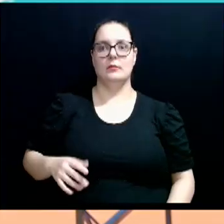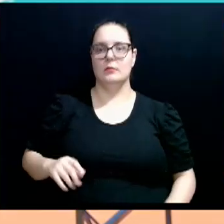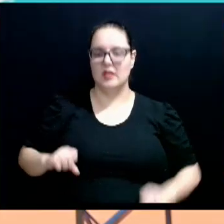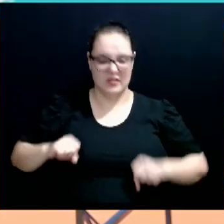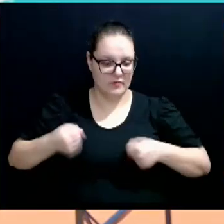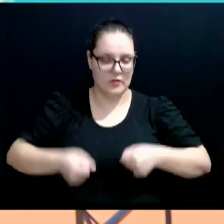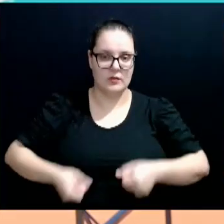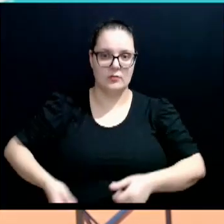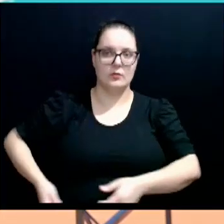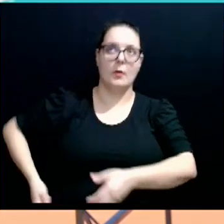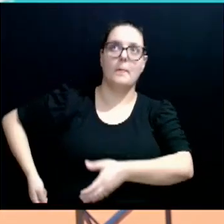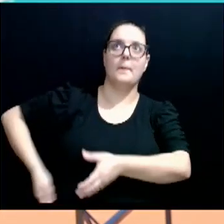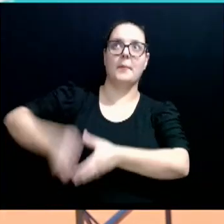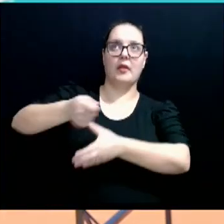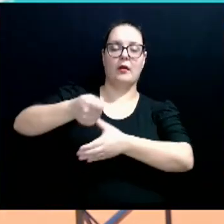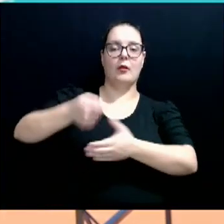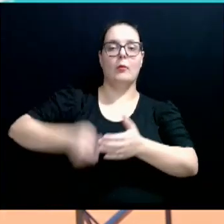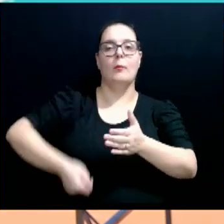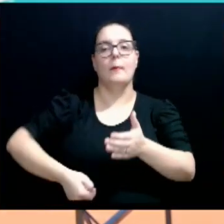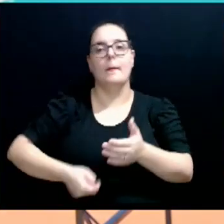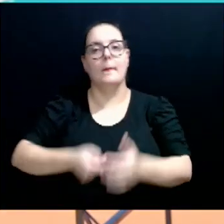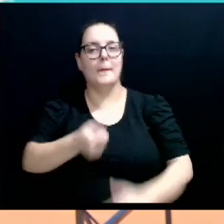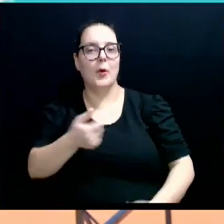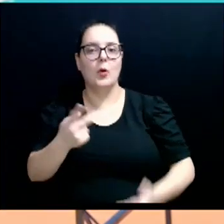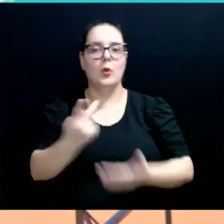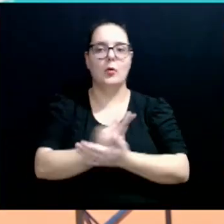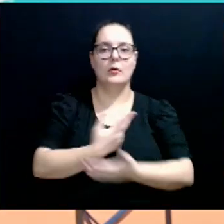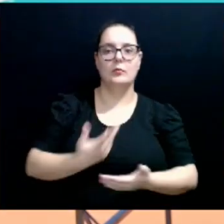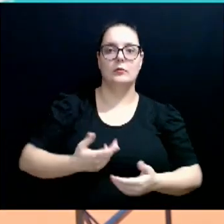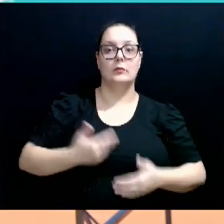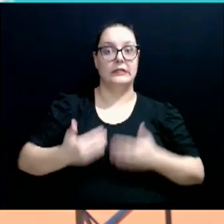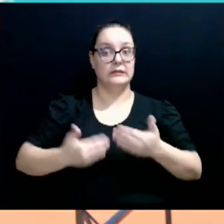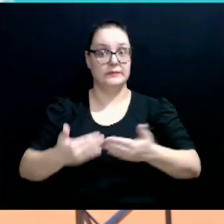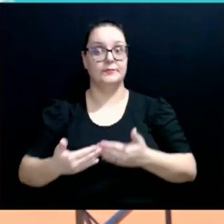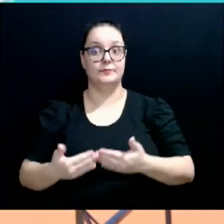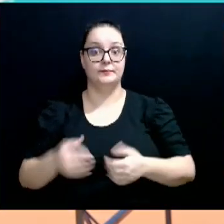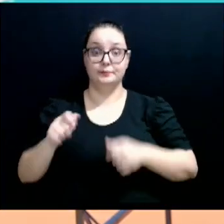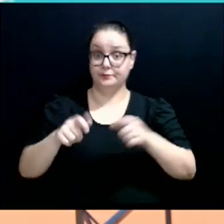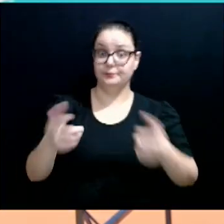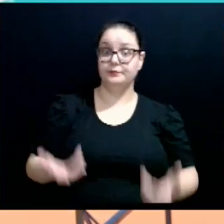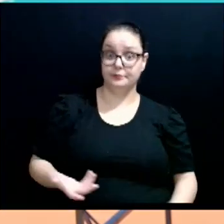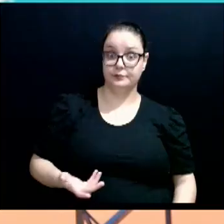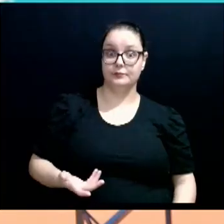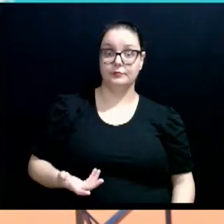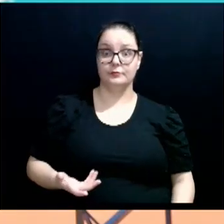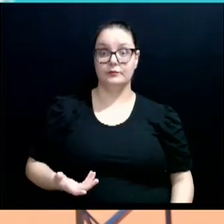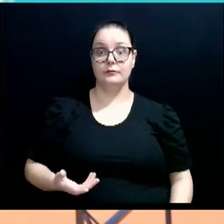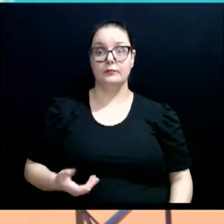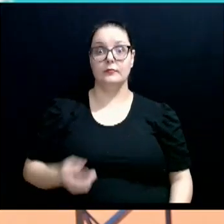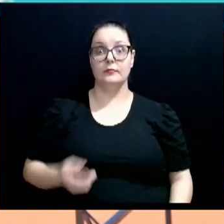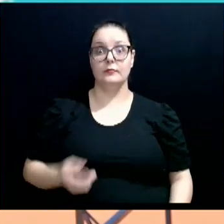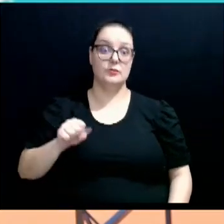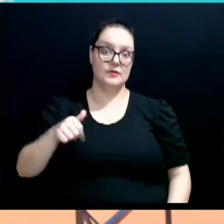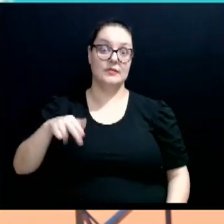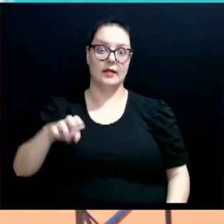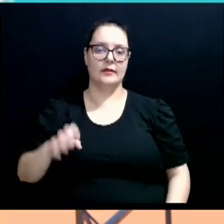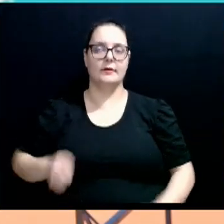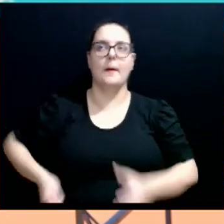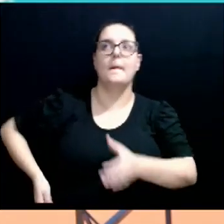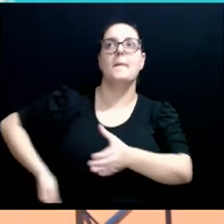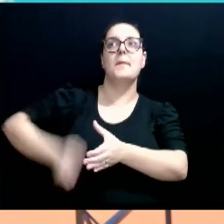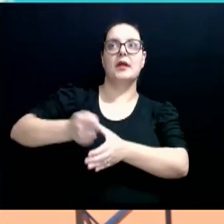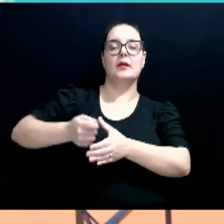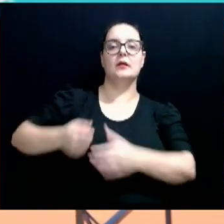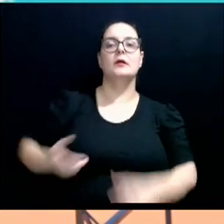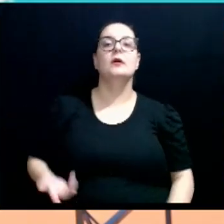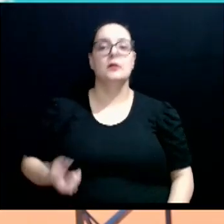Poucos erros, muito volume de jogo e onde a galera deixa para ser agressiva é muito no saque. Então, acho que o time deles vai manter essa pegada,